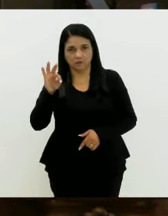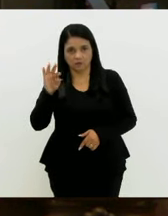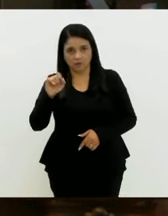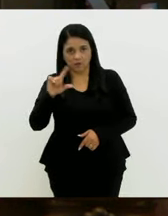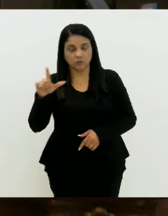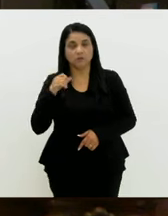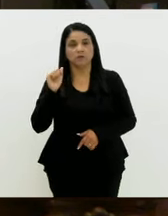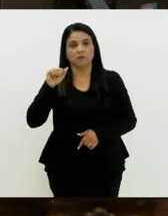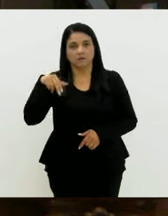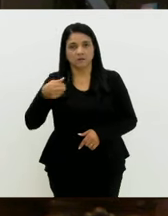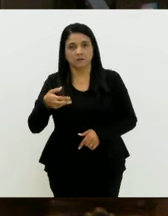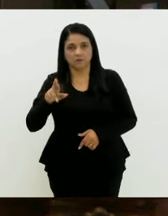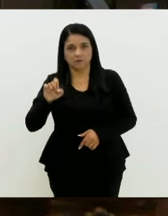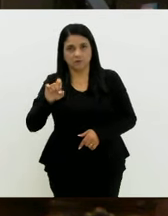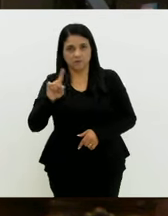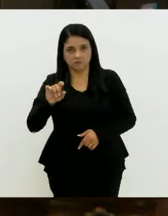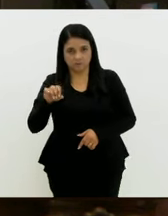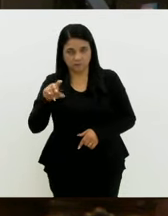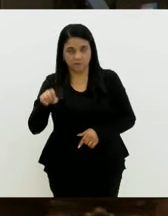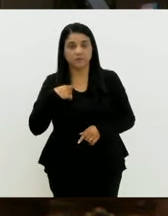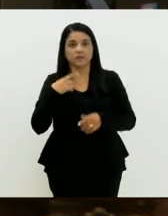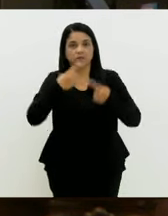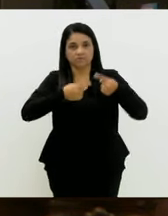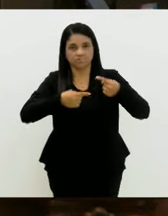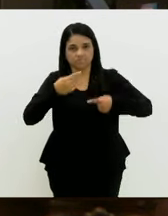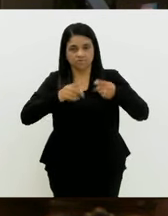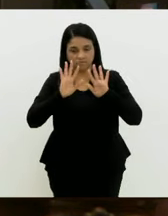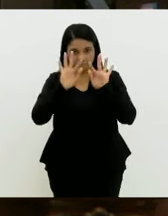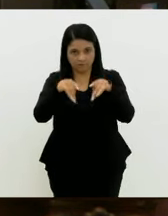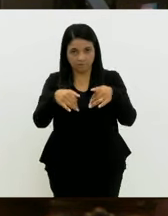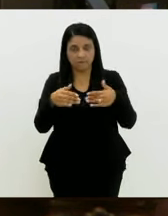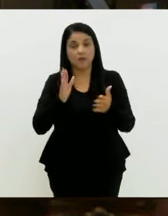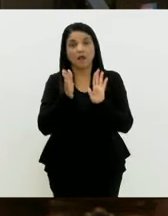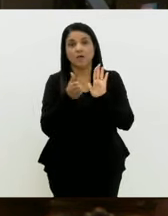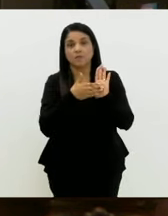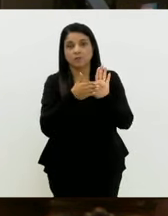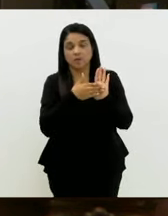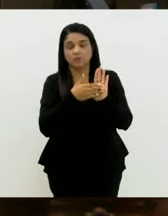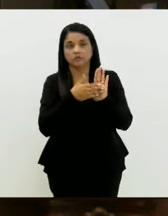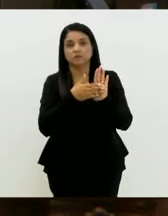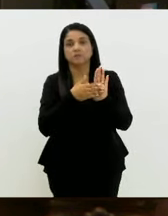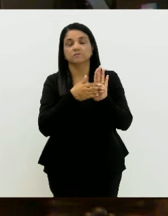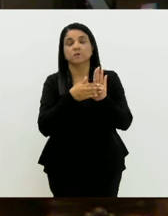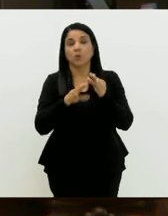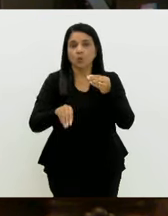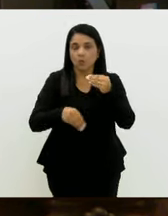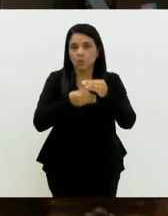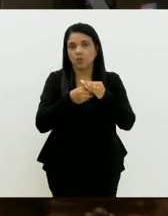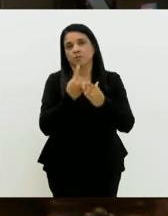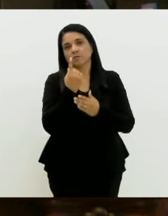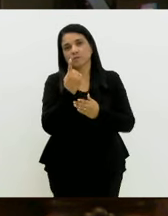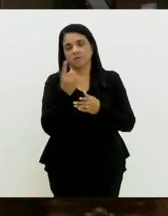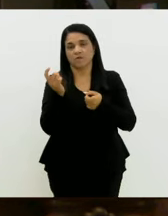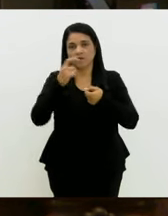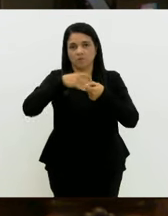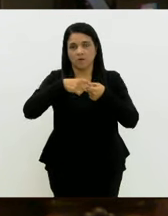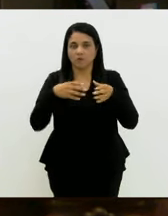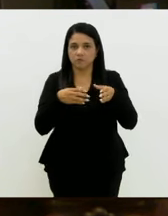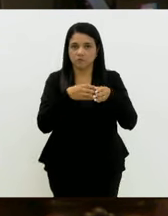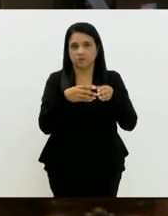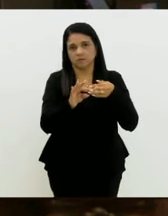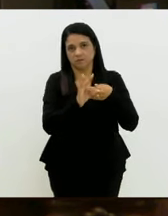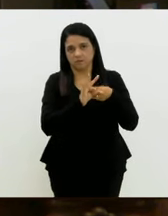Não havendo quem queira discutir, encerrada a discussão, a presente proposta recebeu uma emenda e retorna às comissões